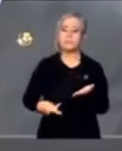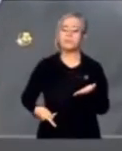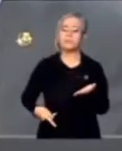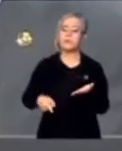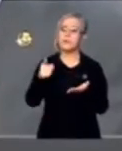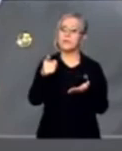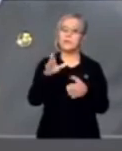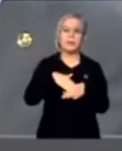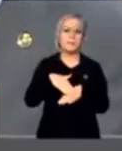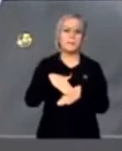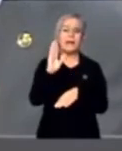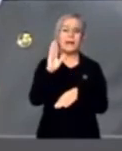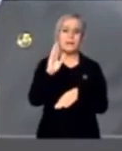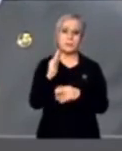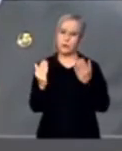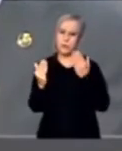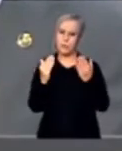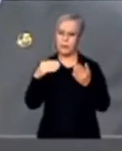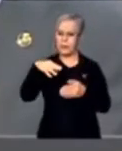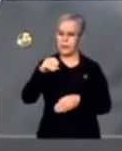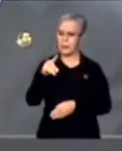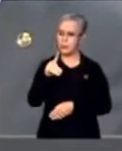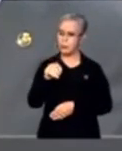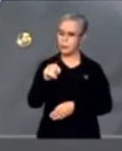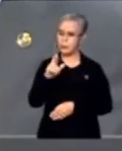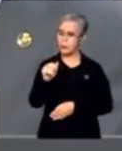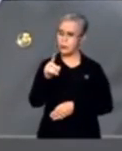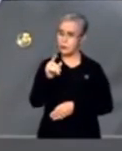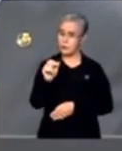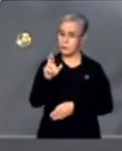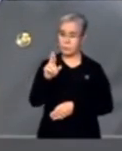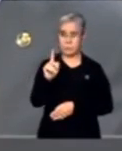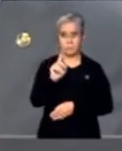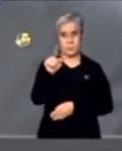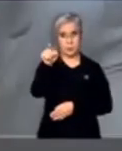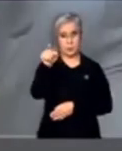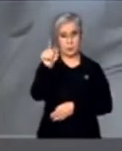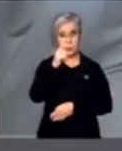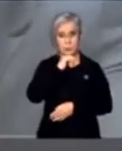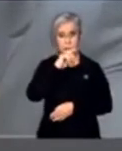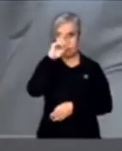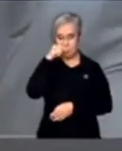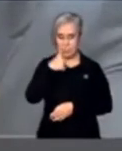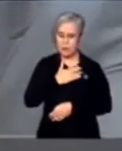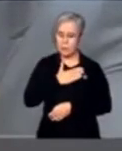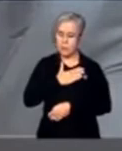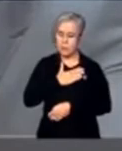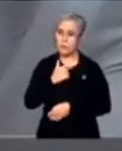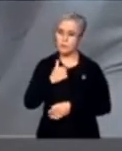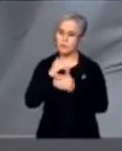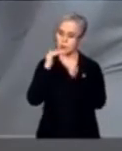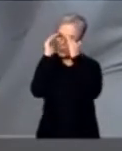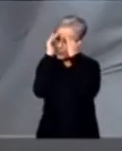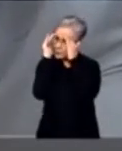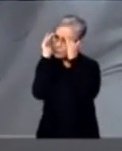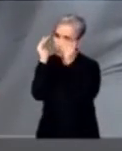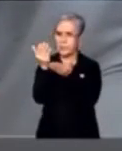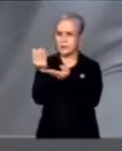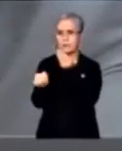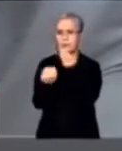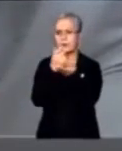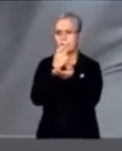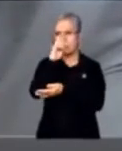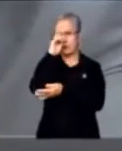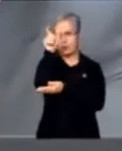Muito mais que moderador. O senhor tem o meu afeto, o meu respeito, como Vossa Excelência, senador